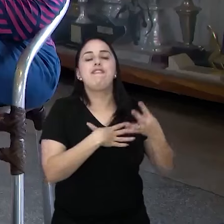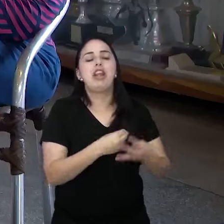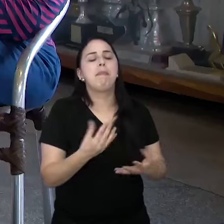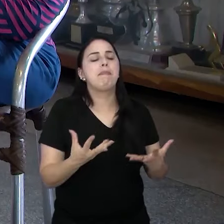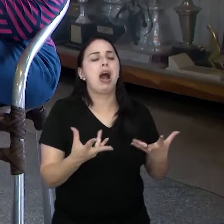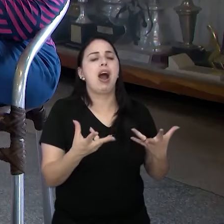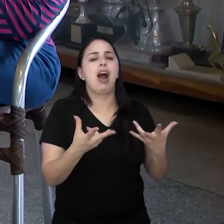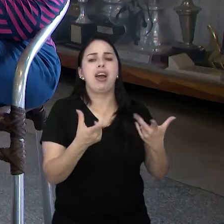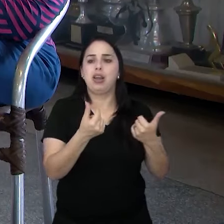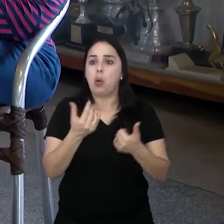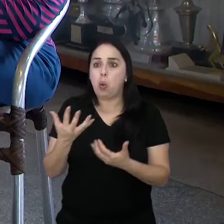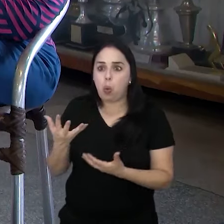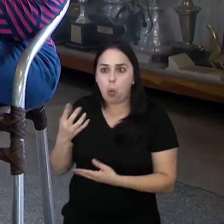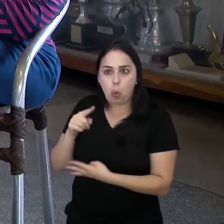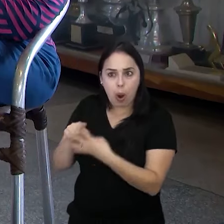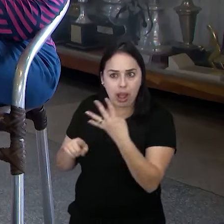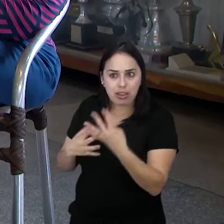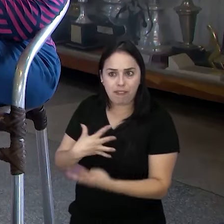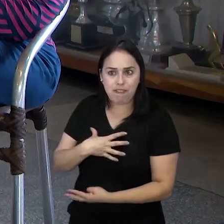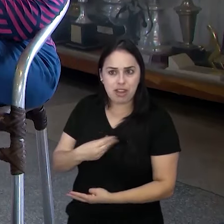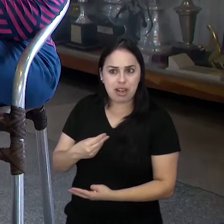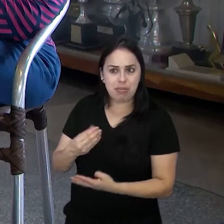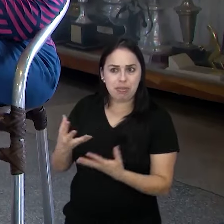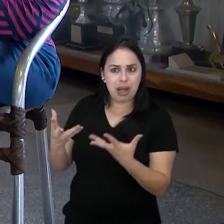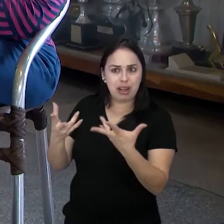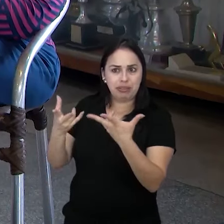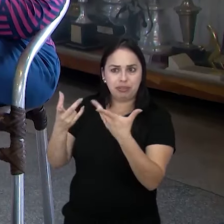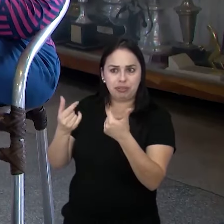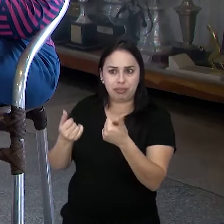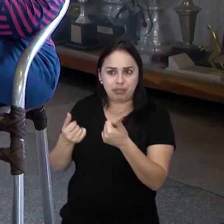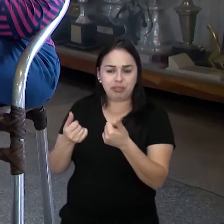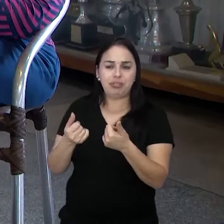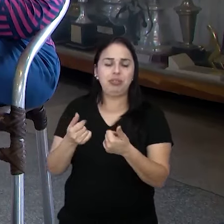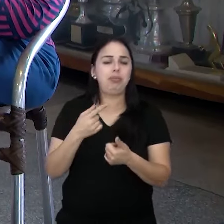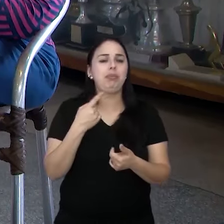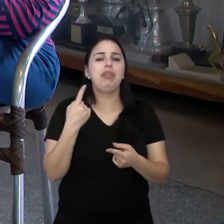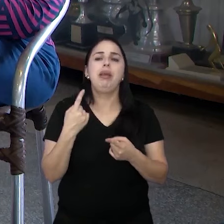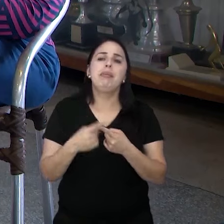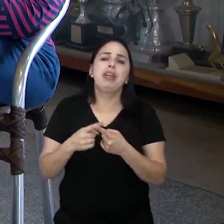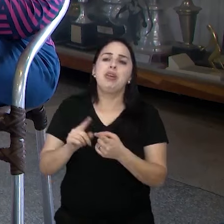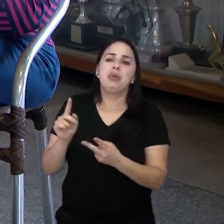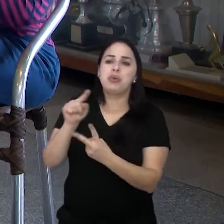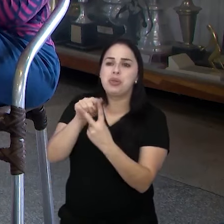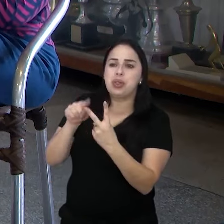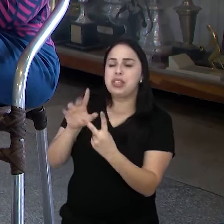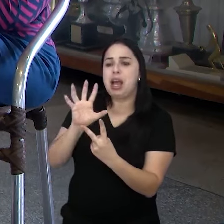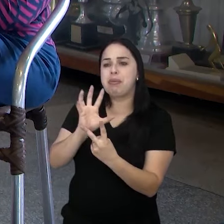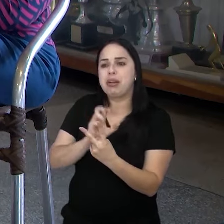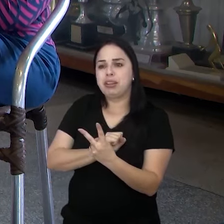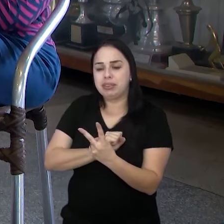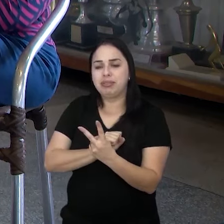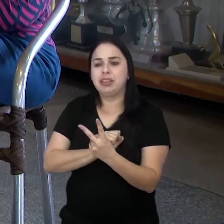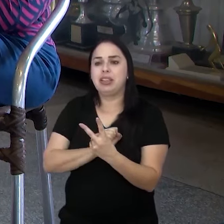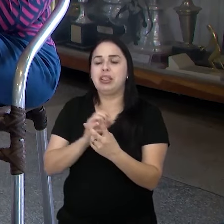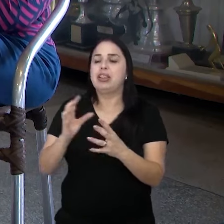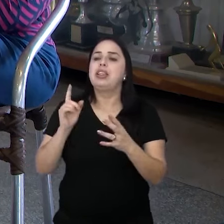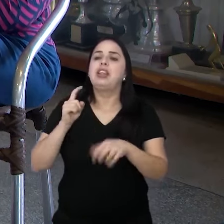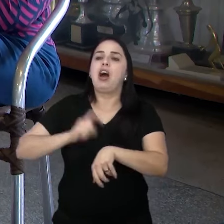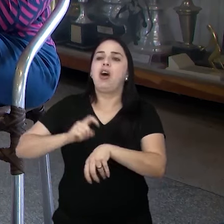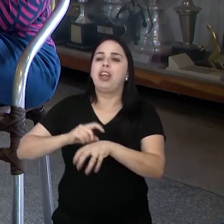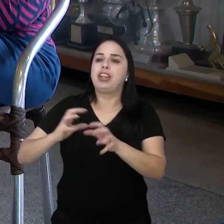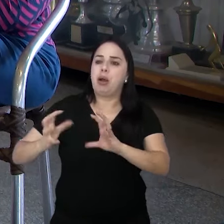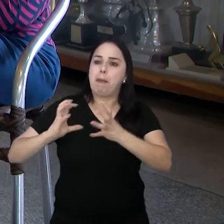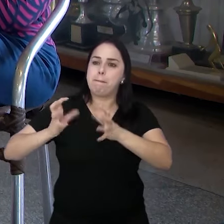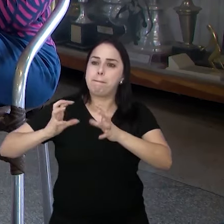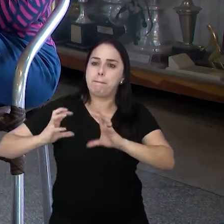filhos. 4 filhos de um casamento que... da sua mulher, do amor da sua vida. Zezinho, quando você deu essa bola